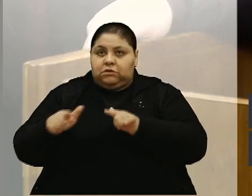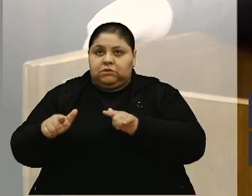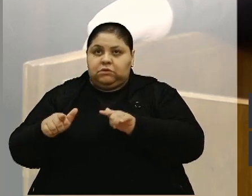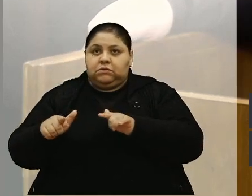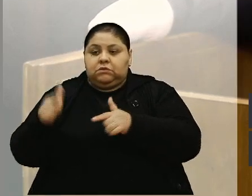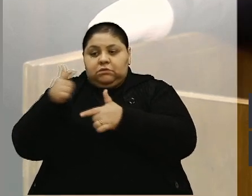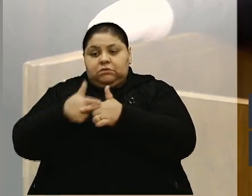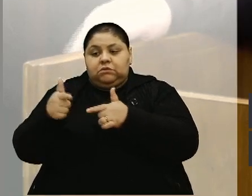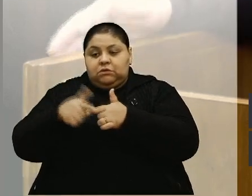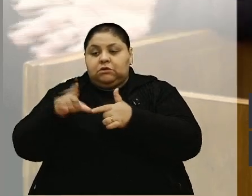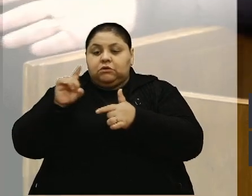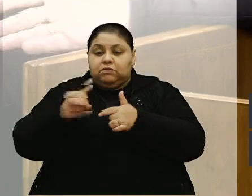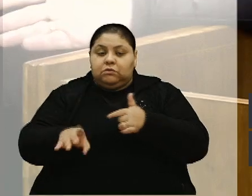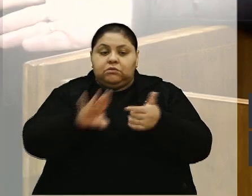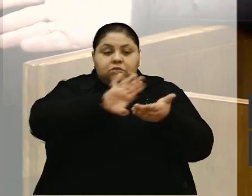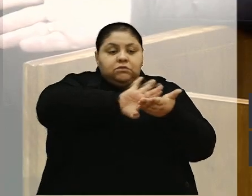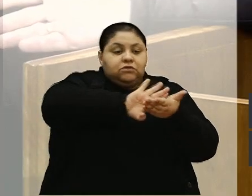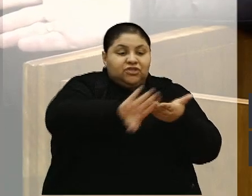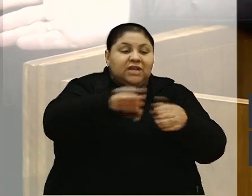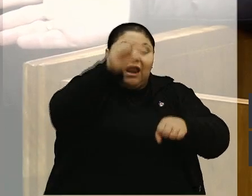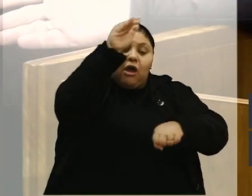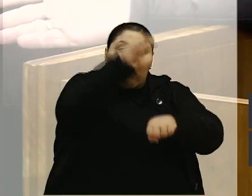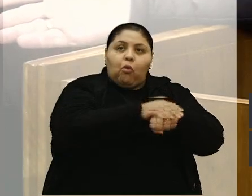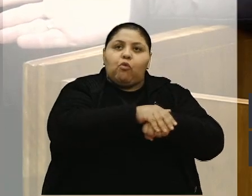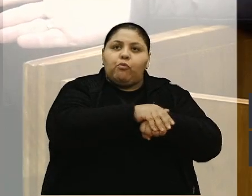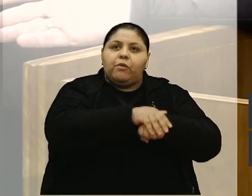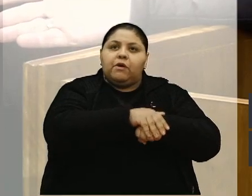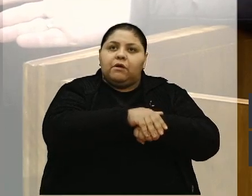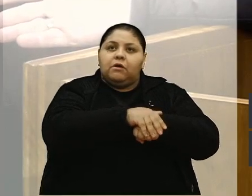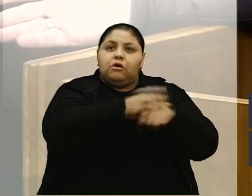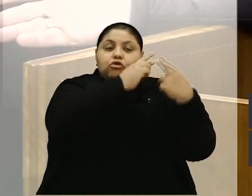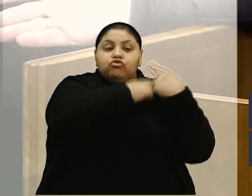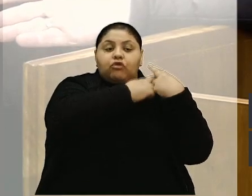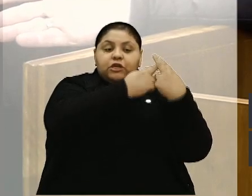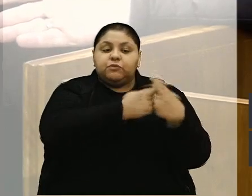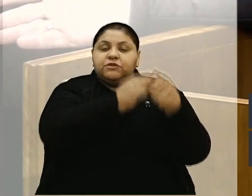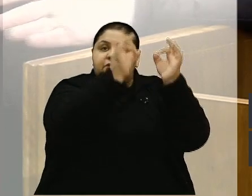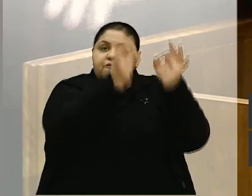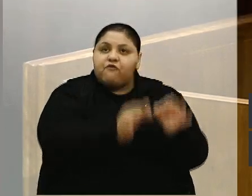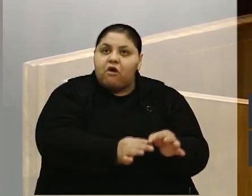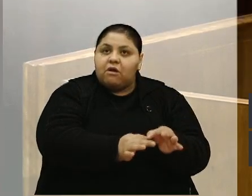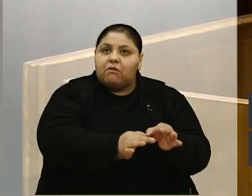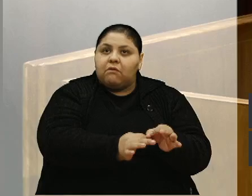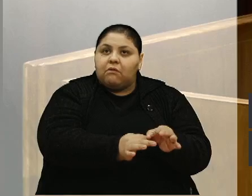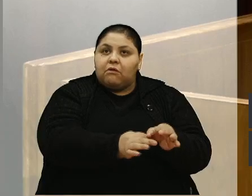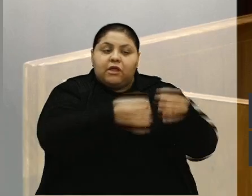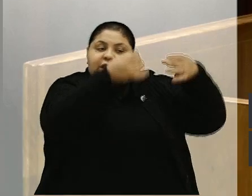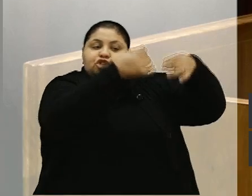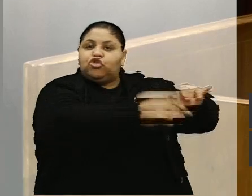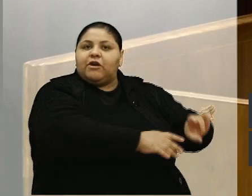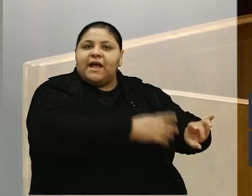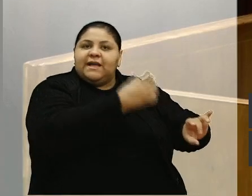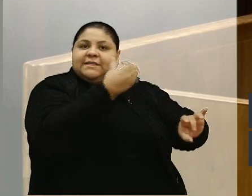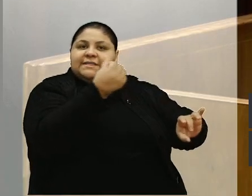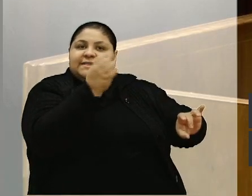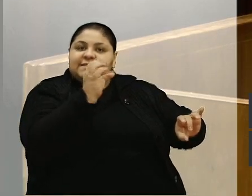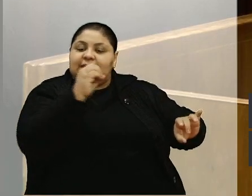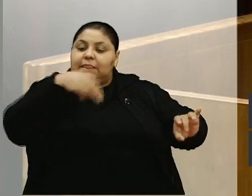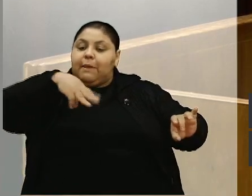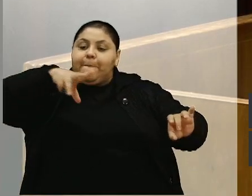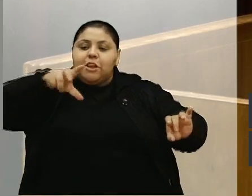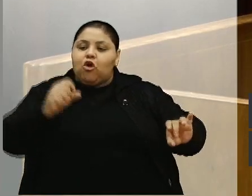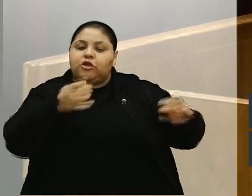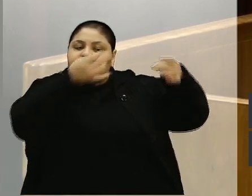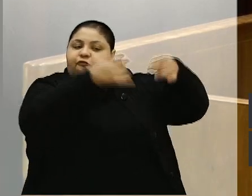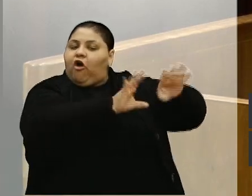ocasionou. Só que tiraram o peso das costas de quem ia jogar 60 milhões fora. Que quem viu duas rachaduras aqui na subida